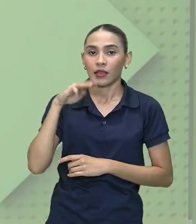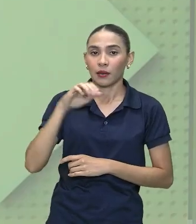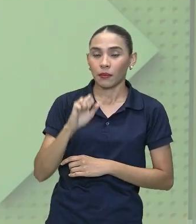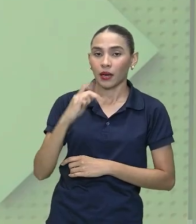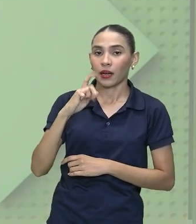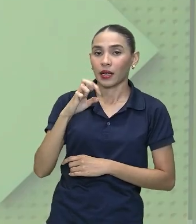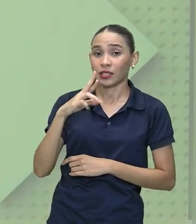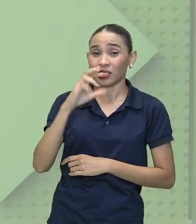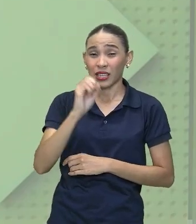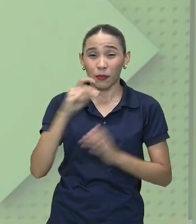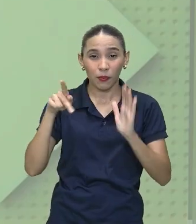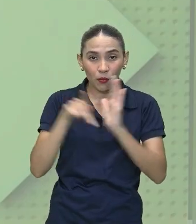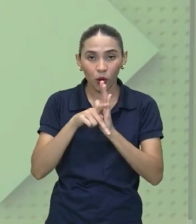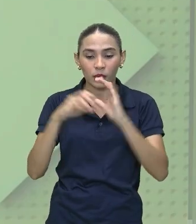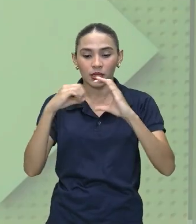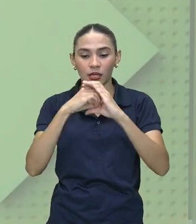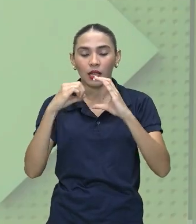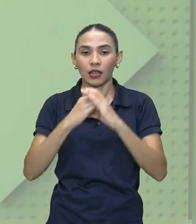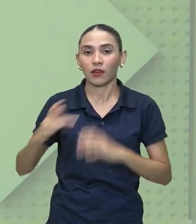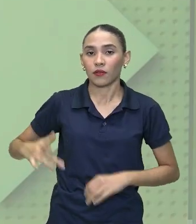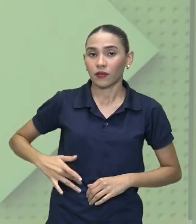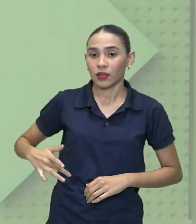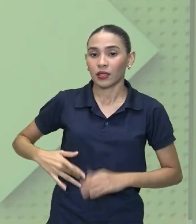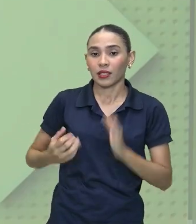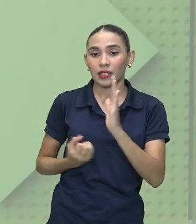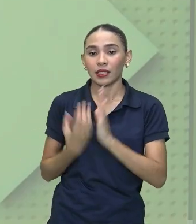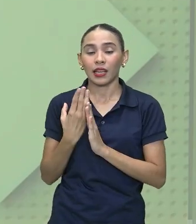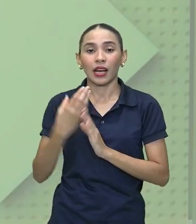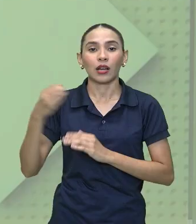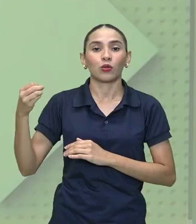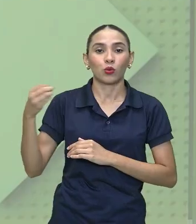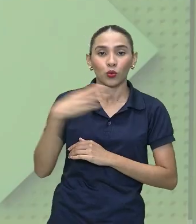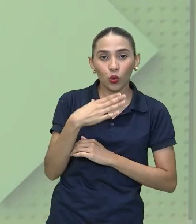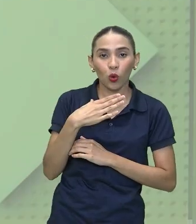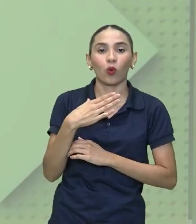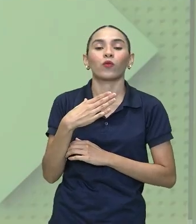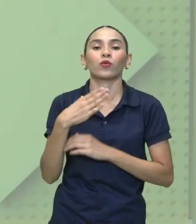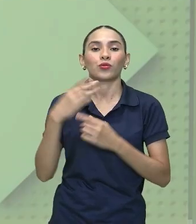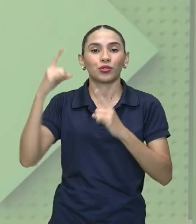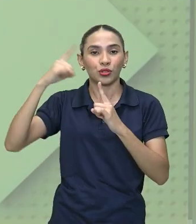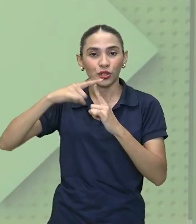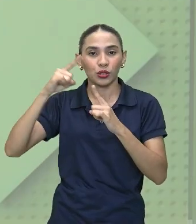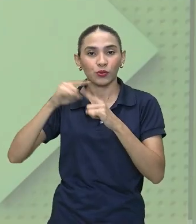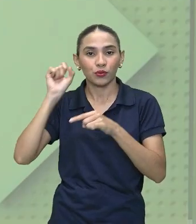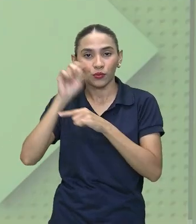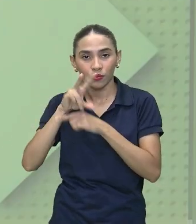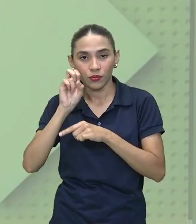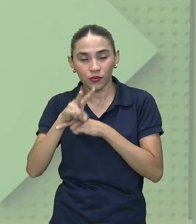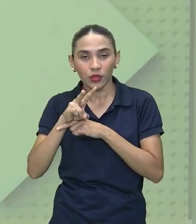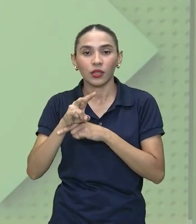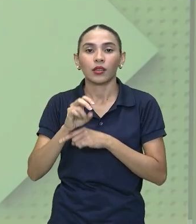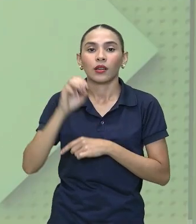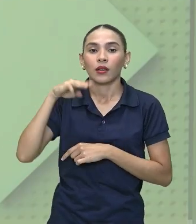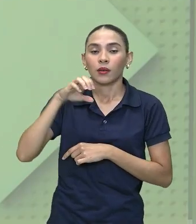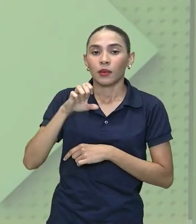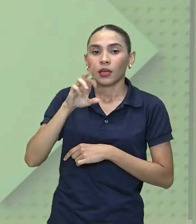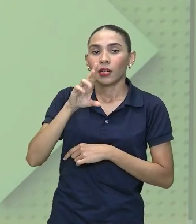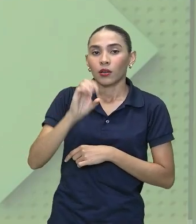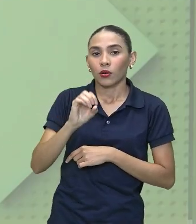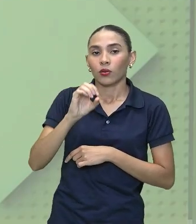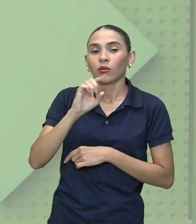do fígado, e formar um novo estágio do protozoário, que são os merozoítos.